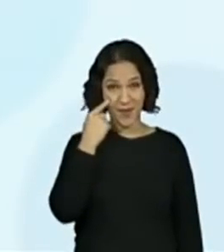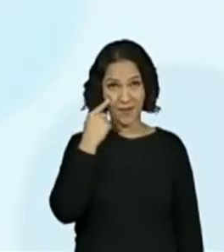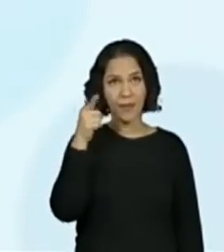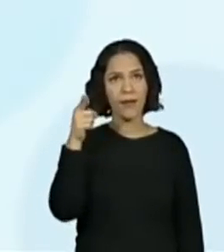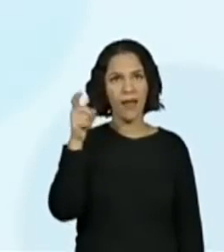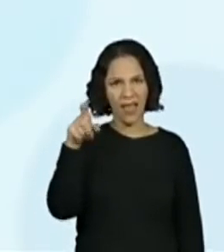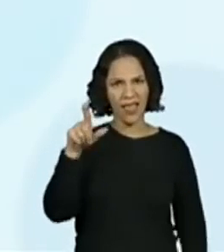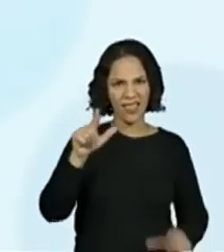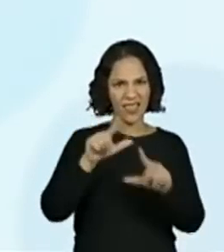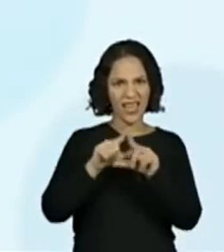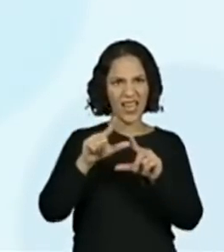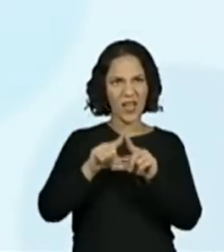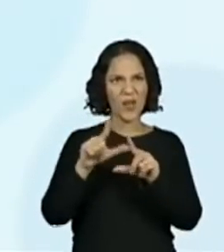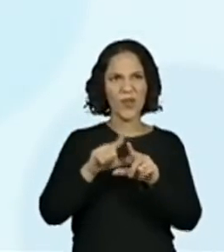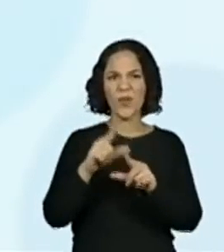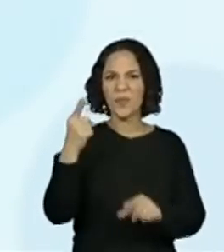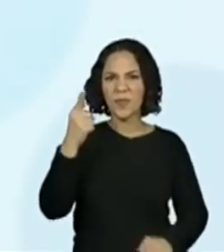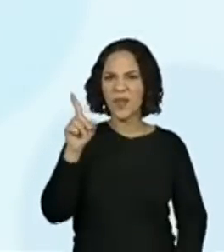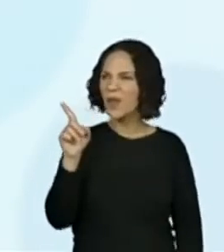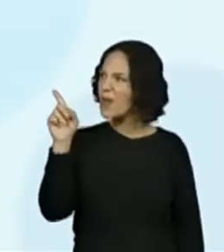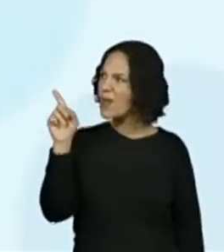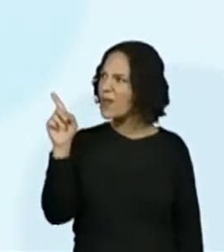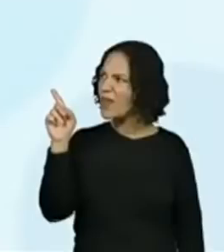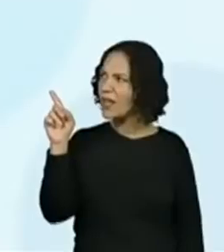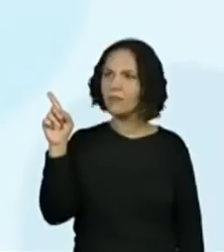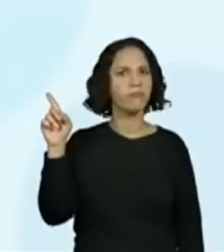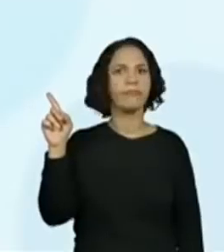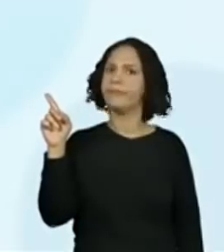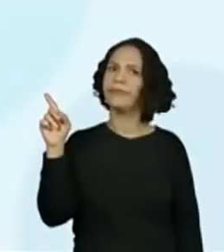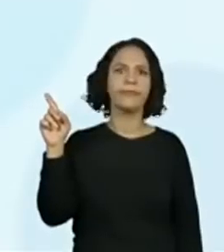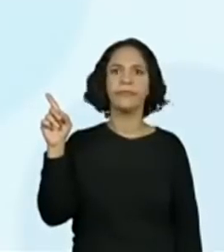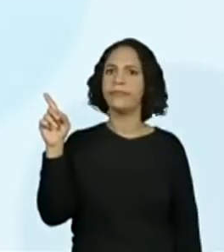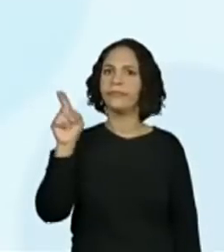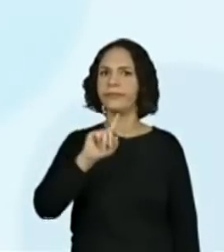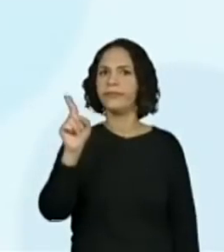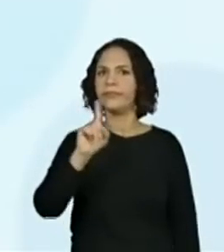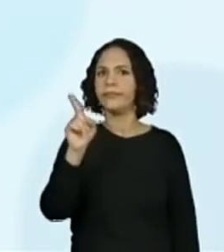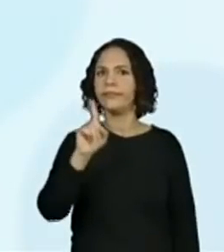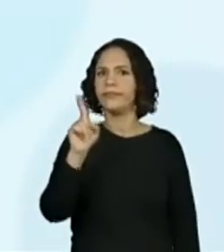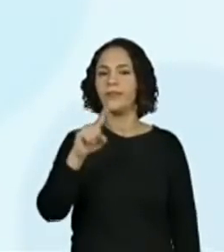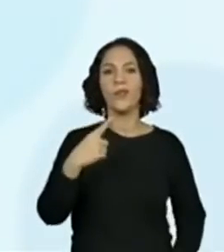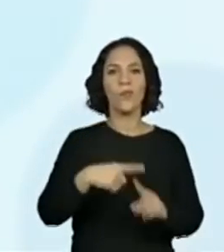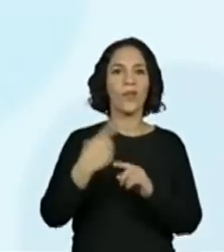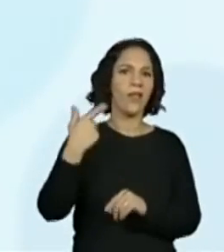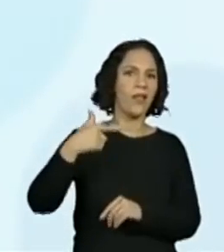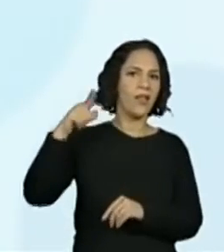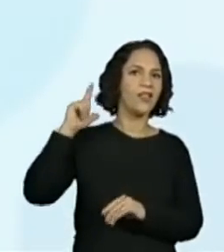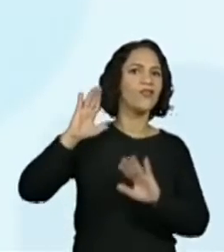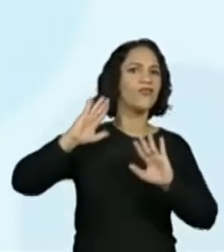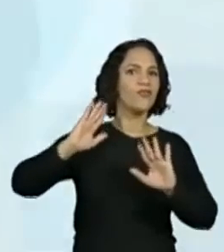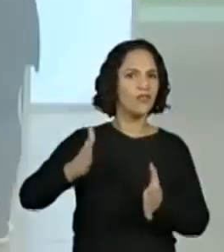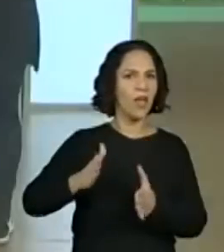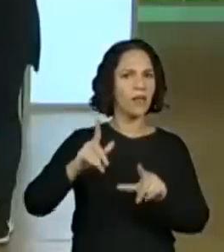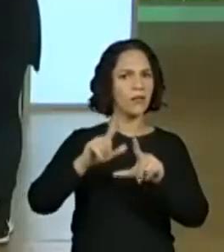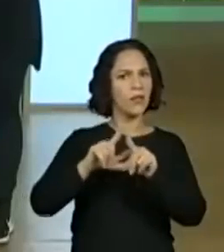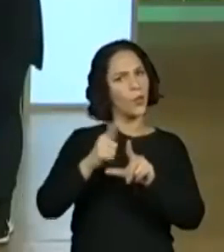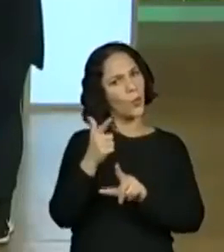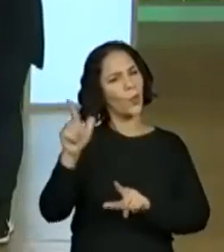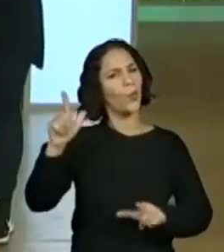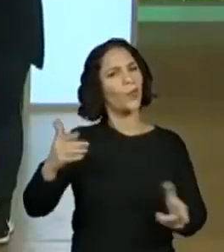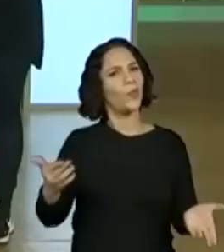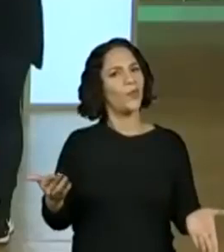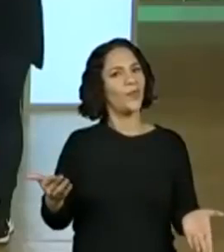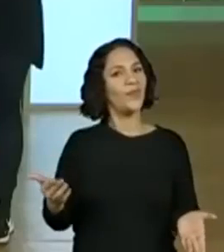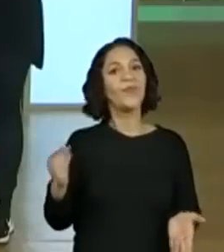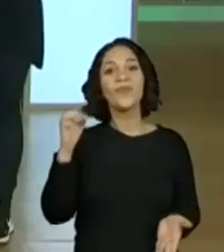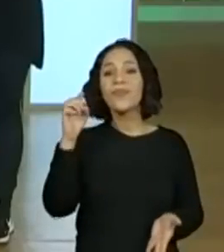escrito triângulo, mas nós já arrumamos isso lá atrás, não é? O triângulo já apareceu, então. O triângulo